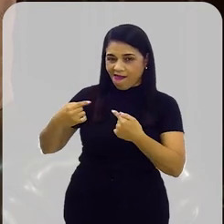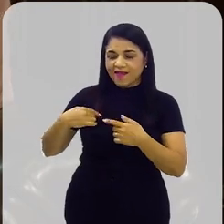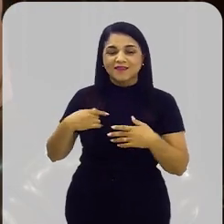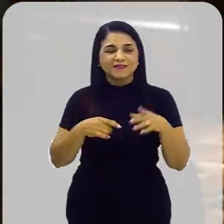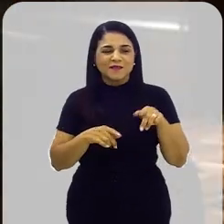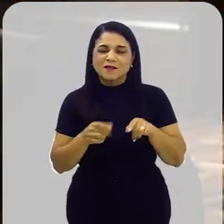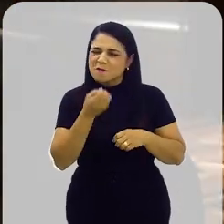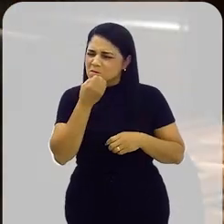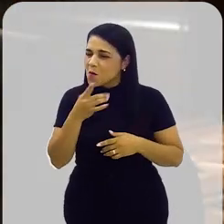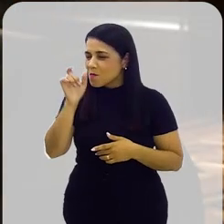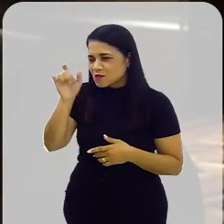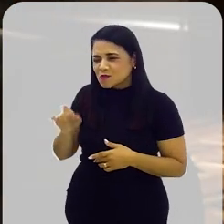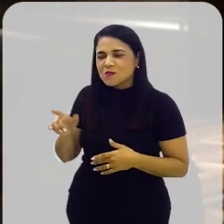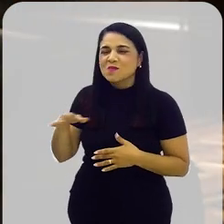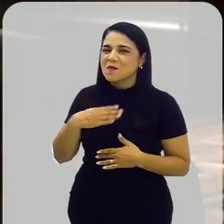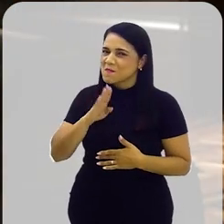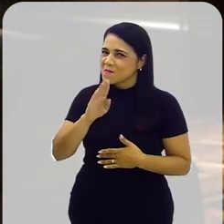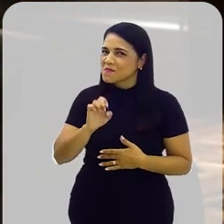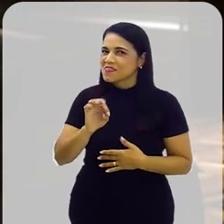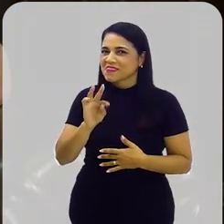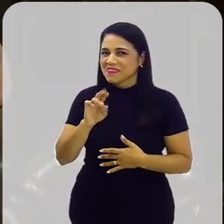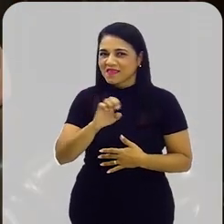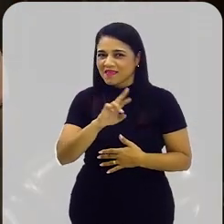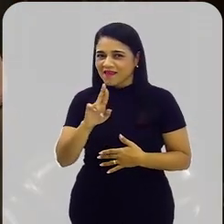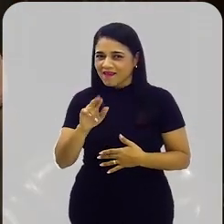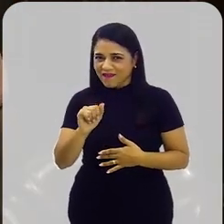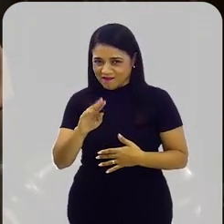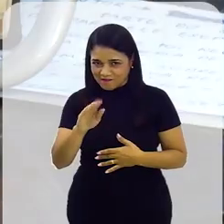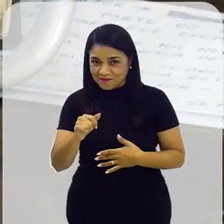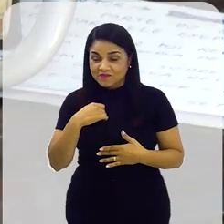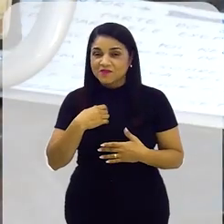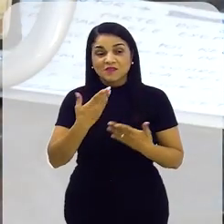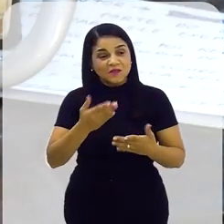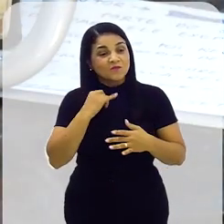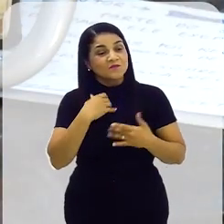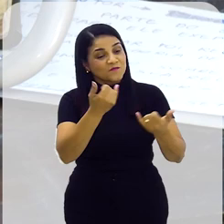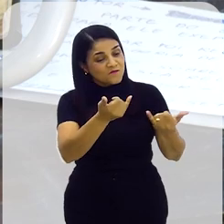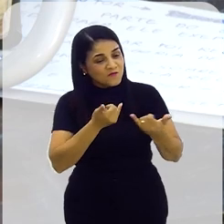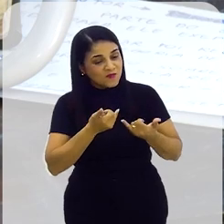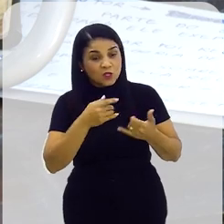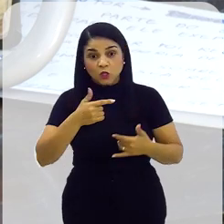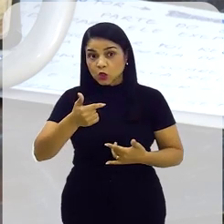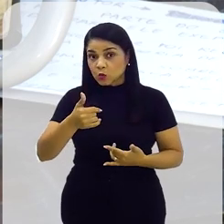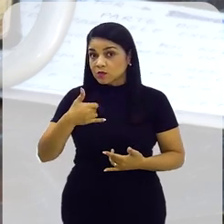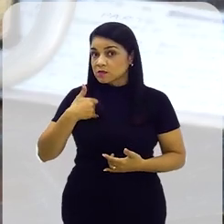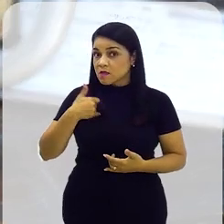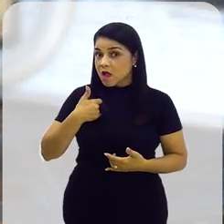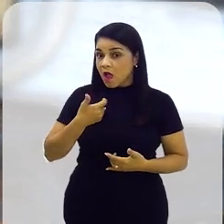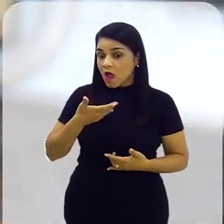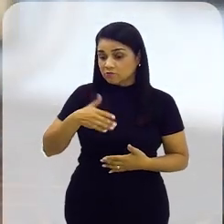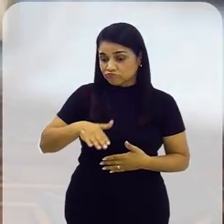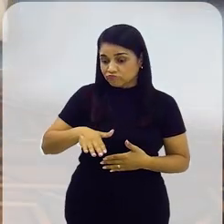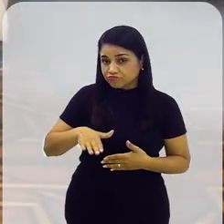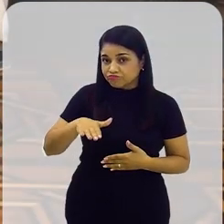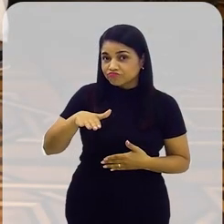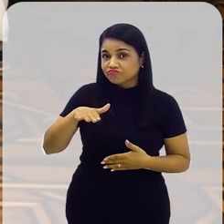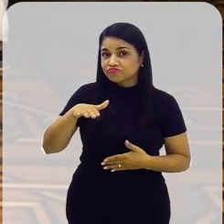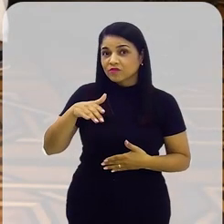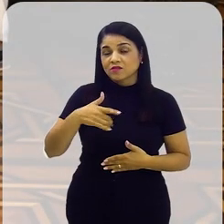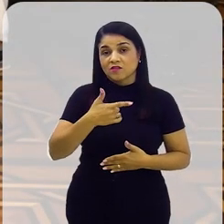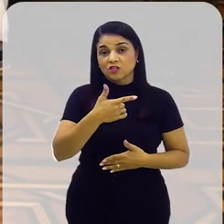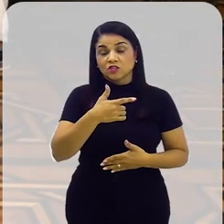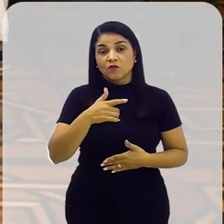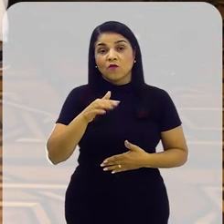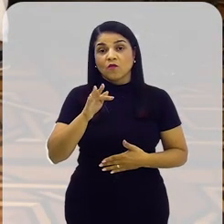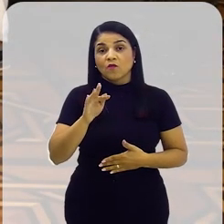gente voa pra caraca. Bruninha, me diz uma coisa. Começou aos 12 anos de idade, muito menina na Furacão. Muito, muito.